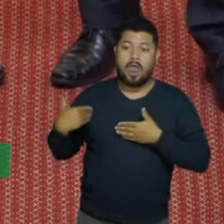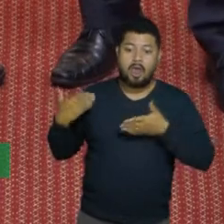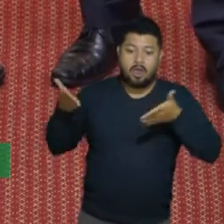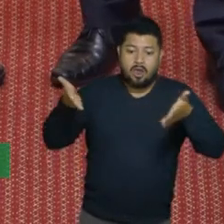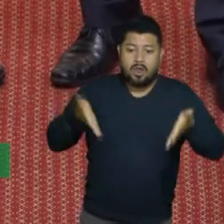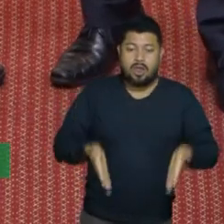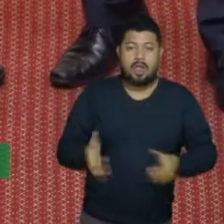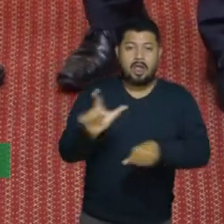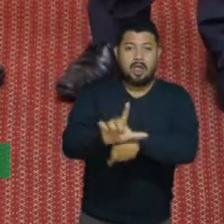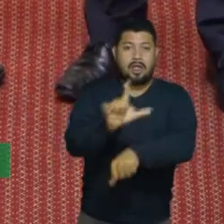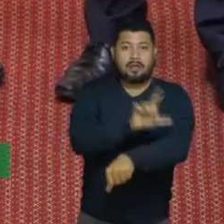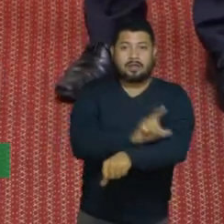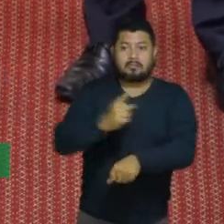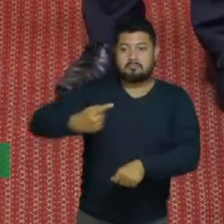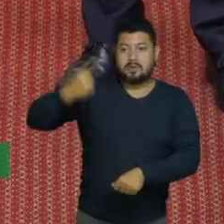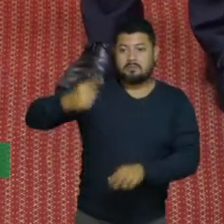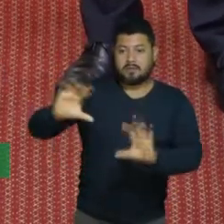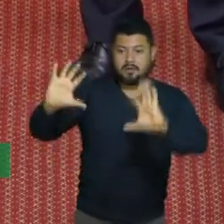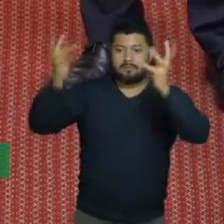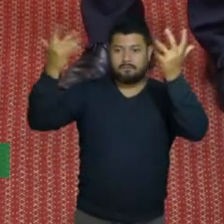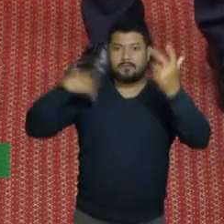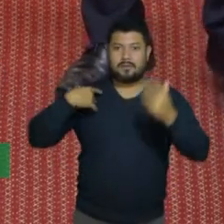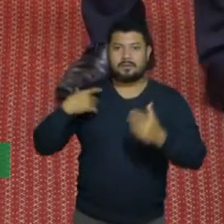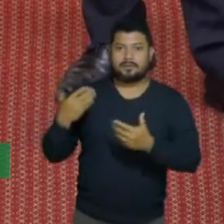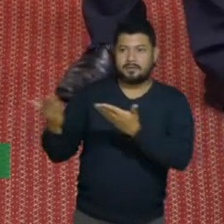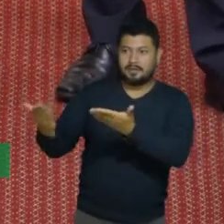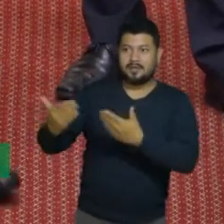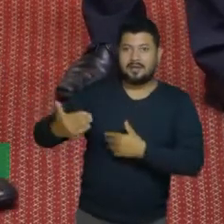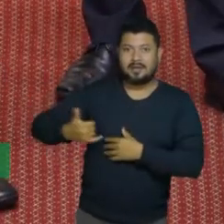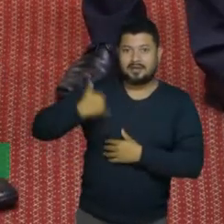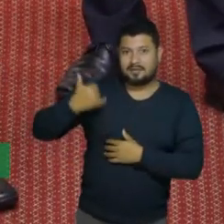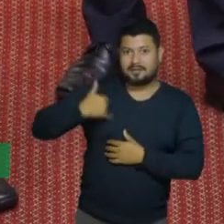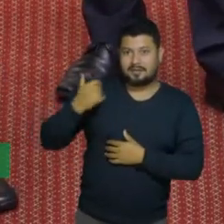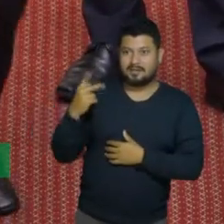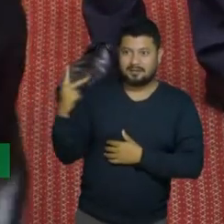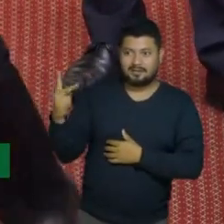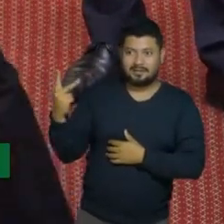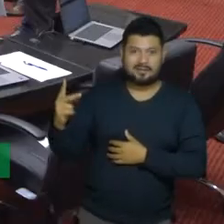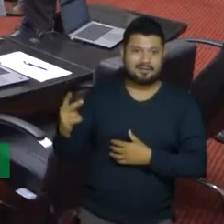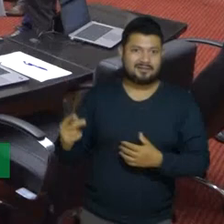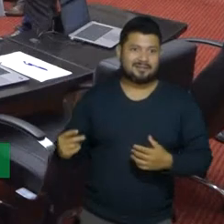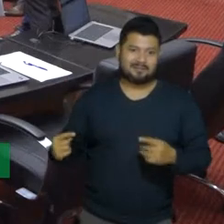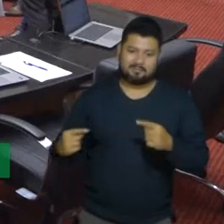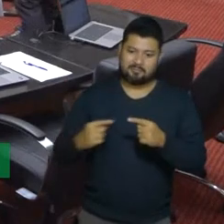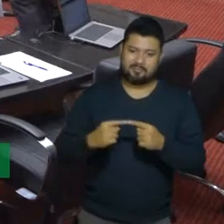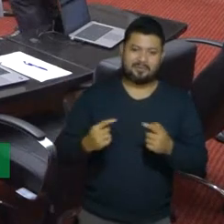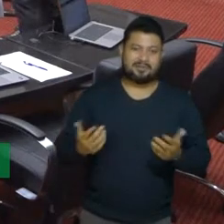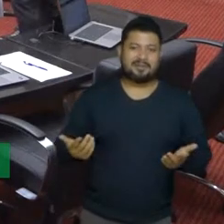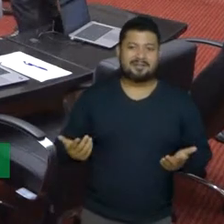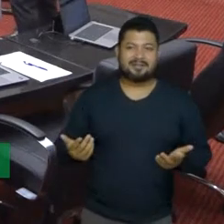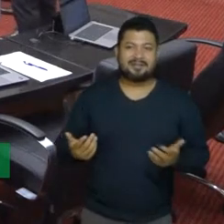idade que ele tem hoje. Era só para fazer esse registro, presidente.